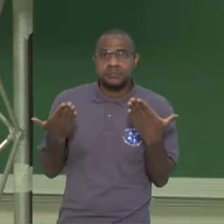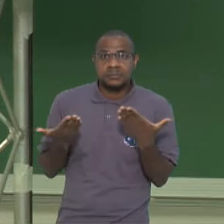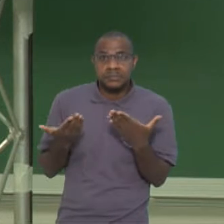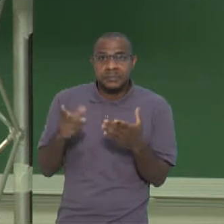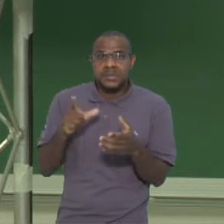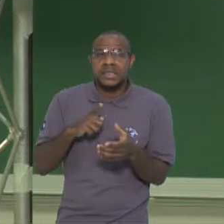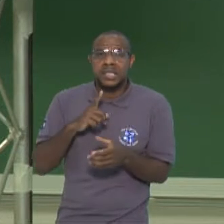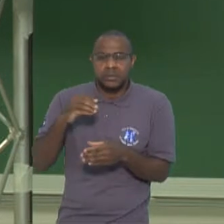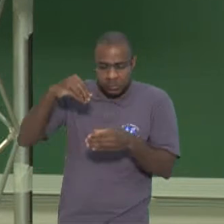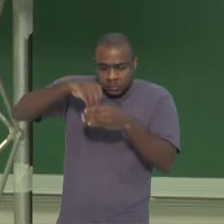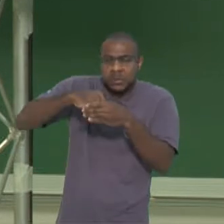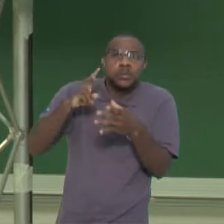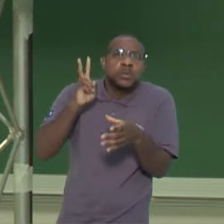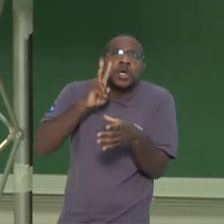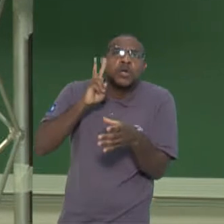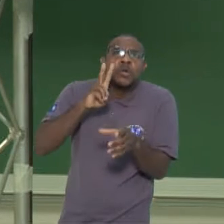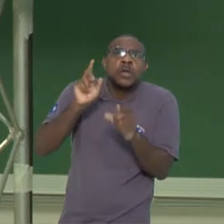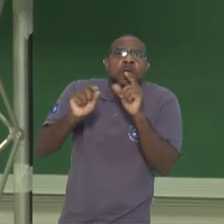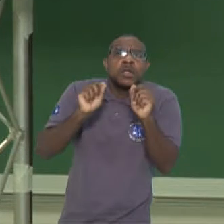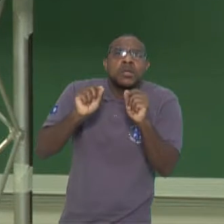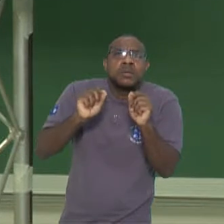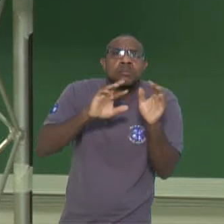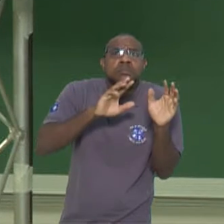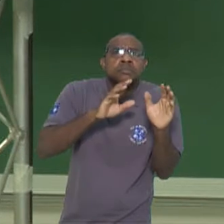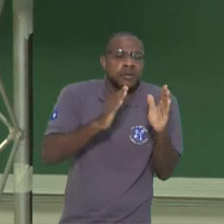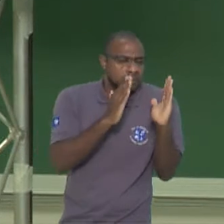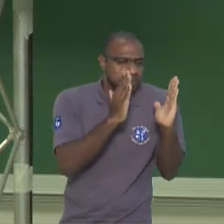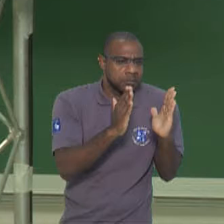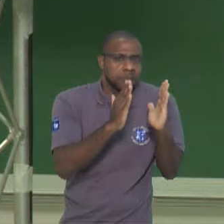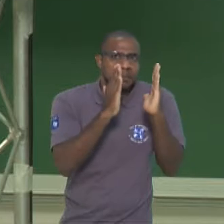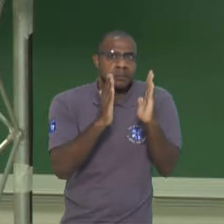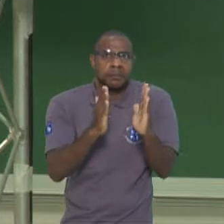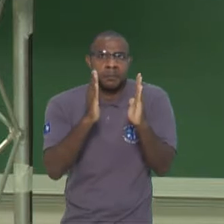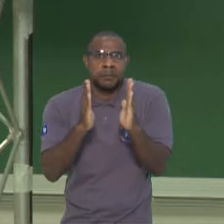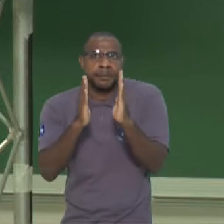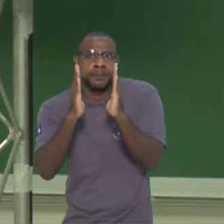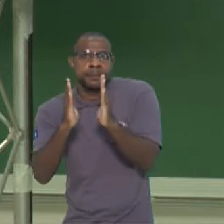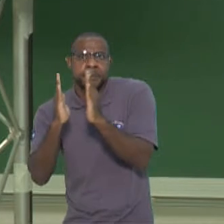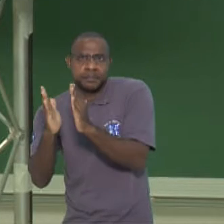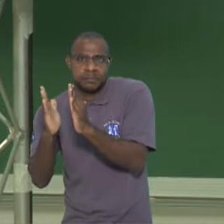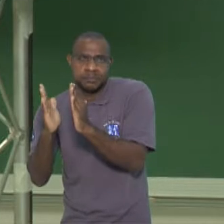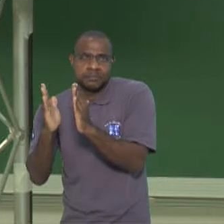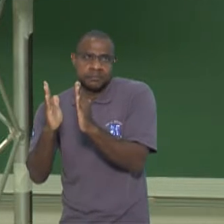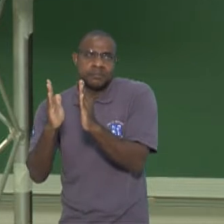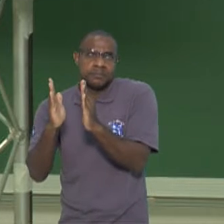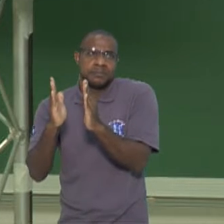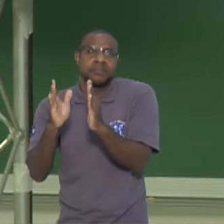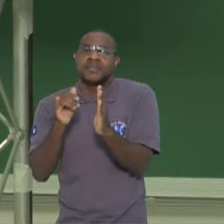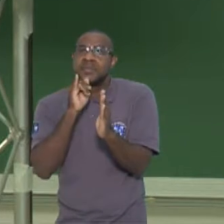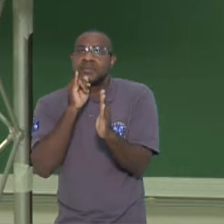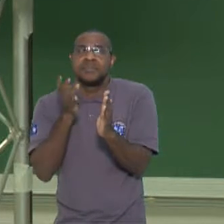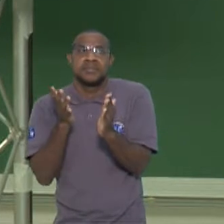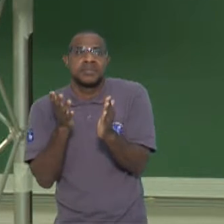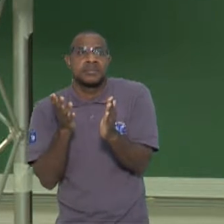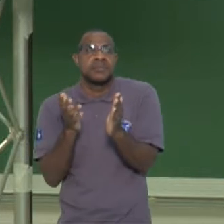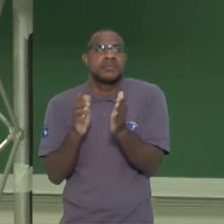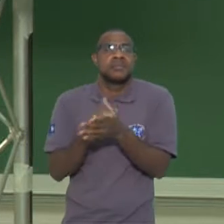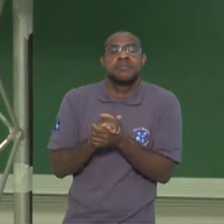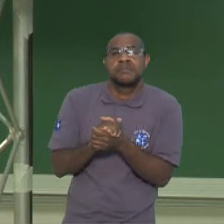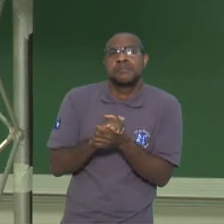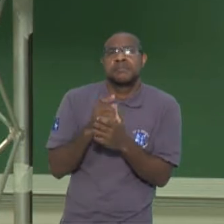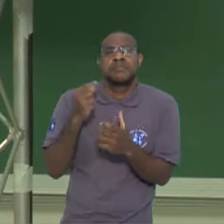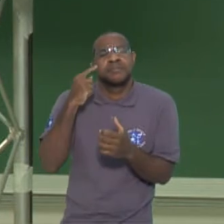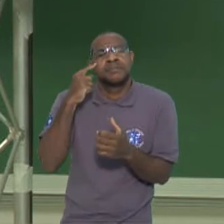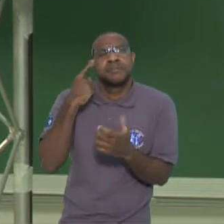de uma história tem várias partes, vários pedaços, né? Então, se a gente for elaborar, por exemplo, pense